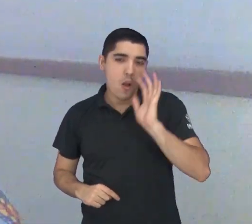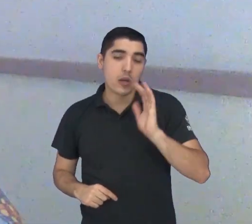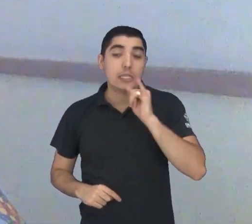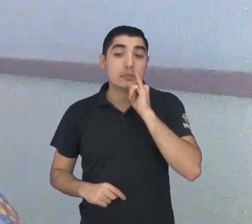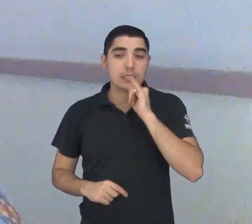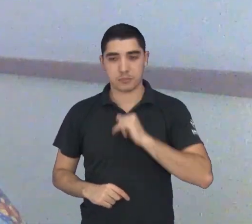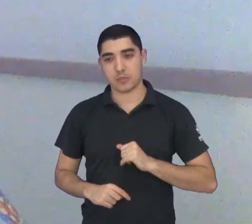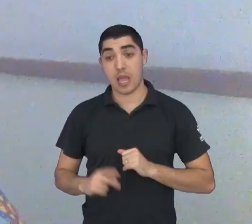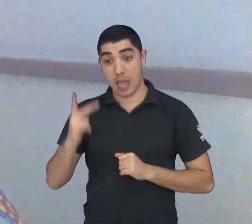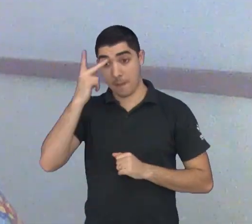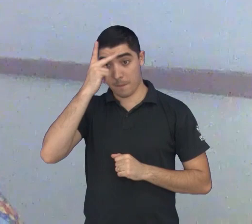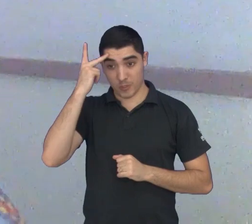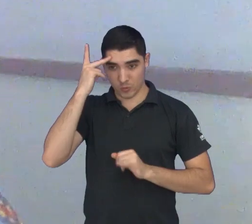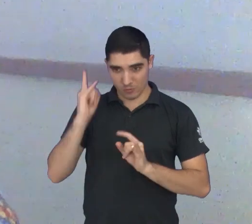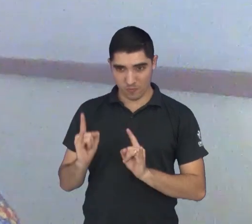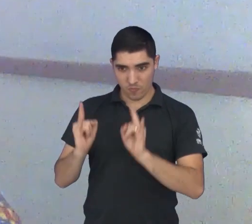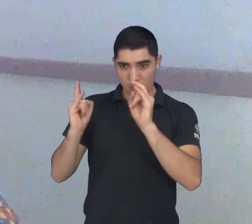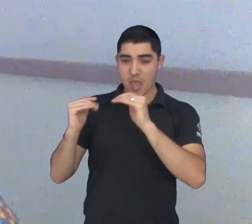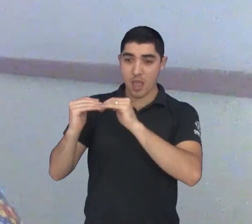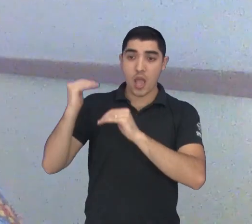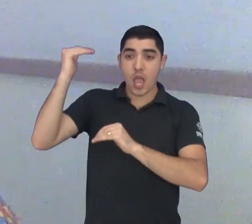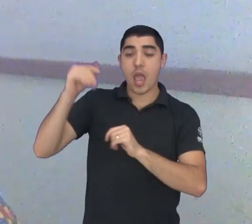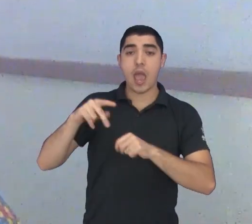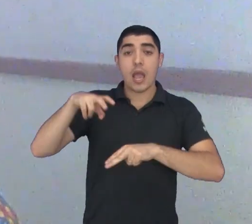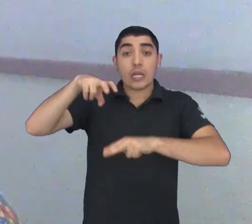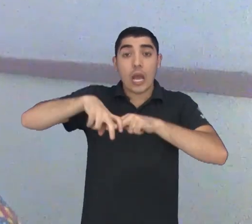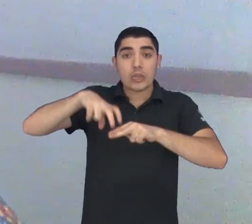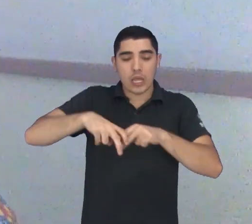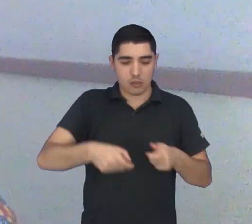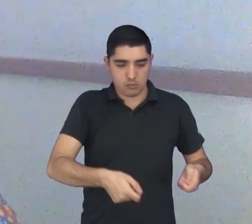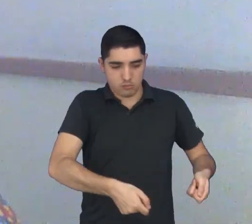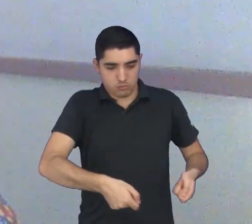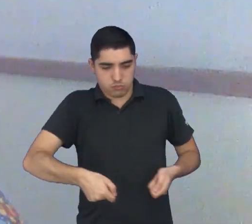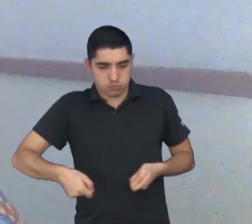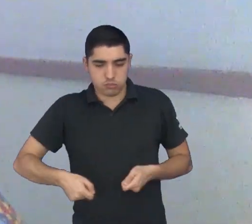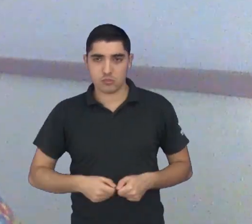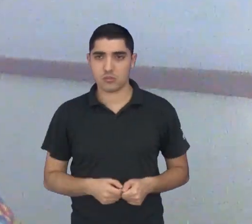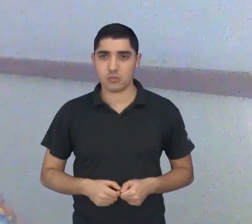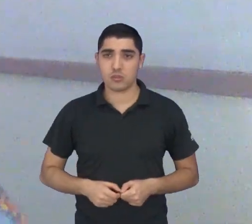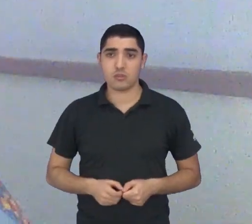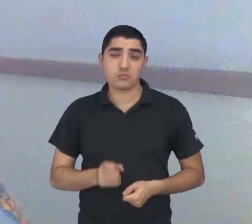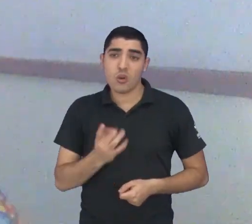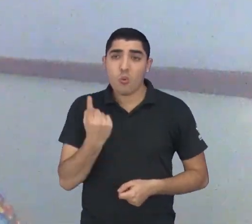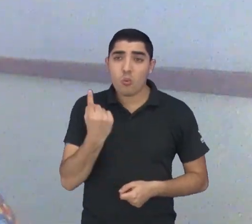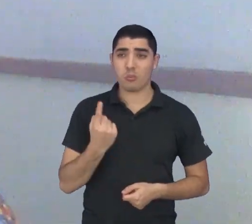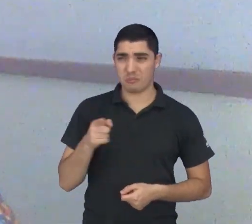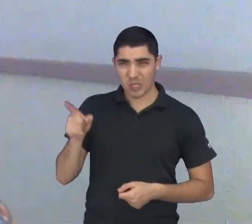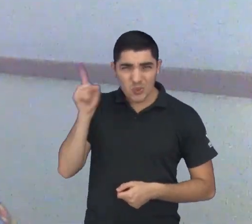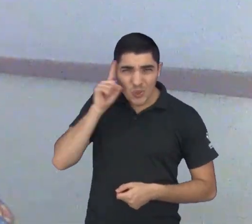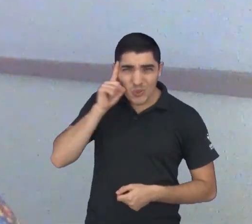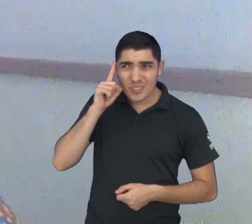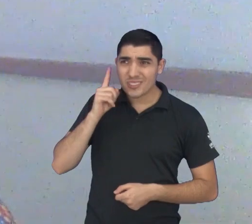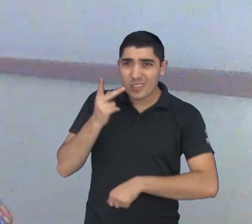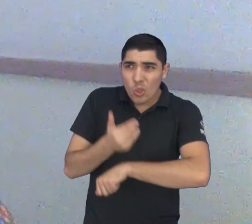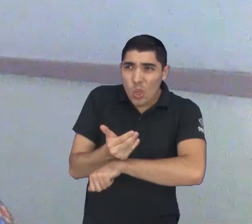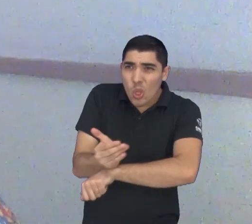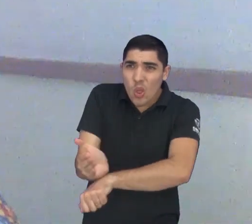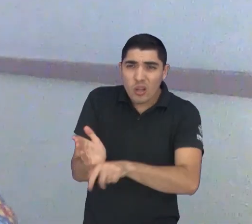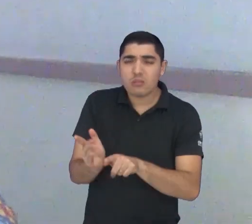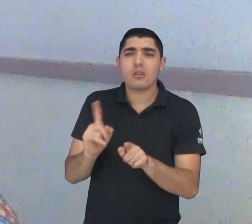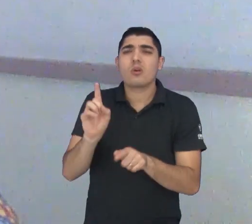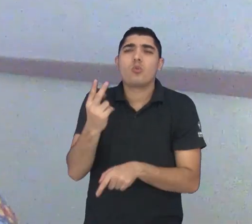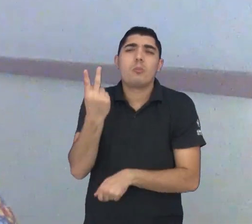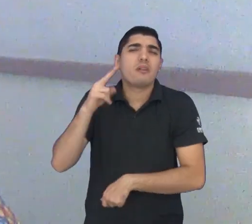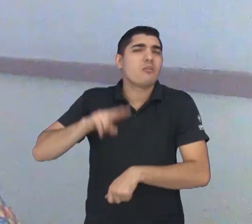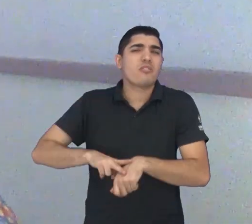vizinho de cima só puxou a cadeira. Acontece todo dia, toda hora? Não. Acontece uma vez, 2 vezes na semana.